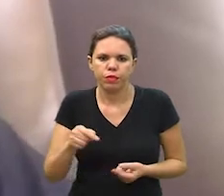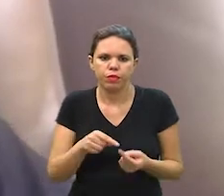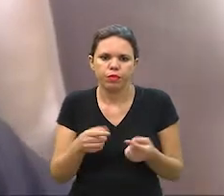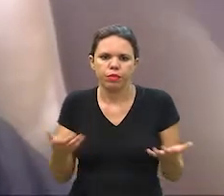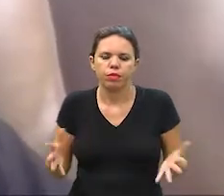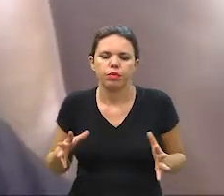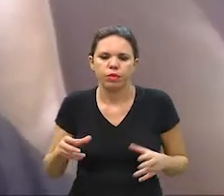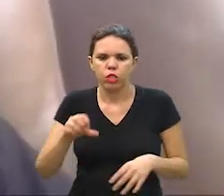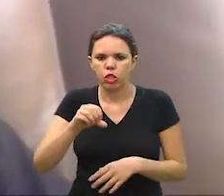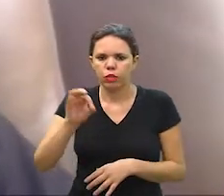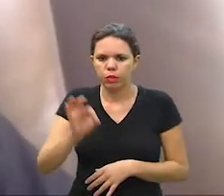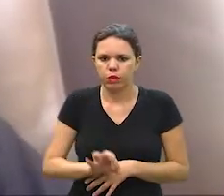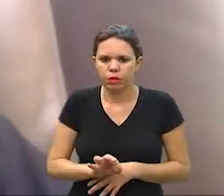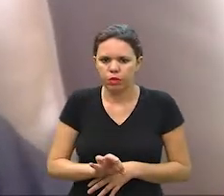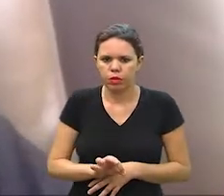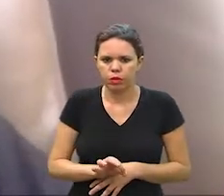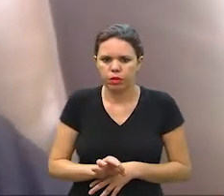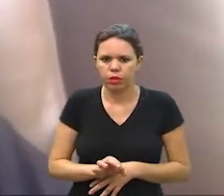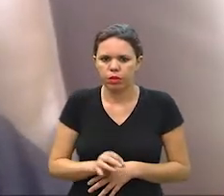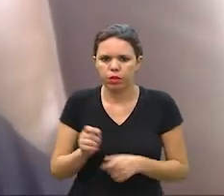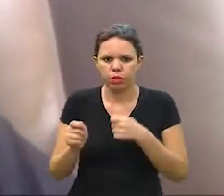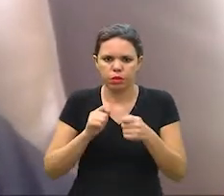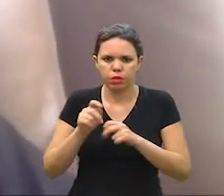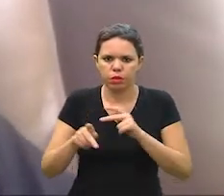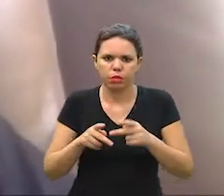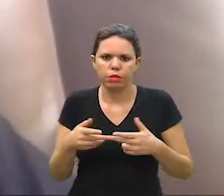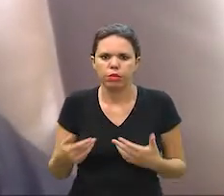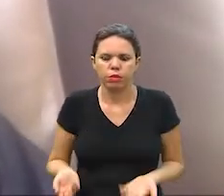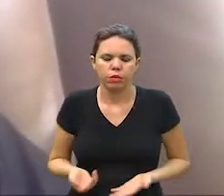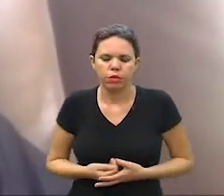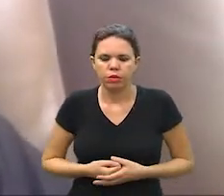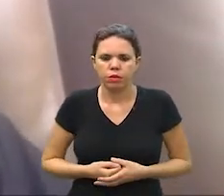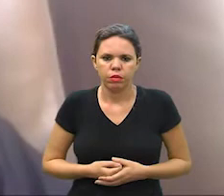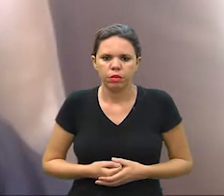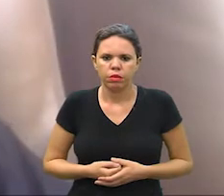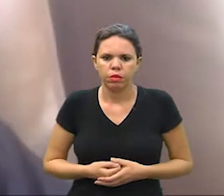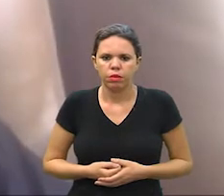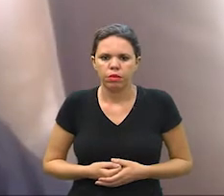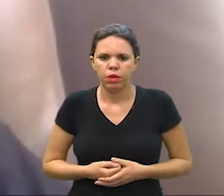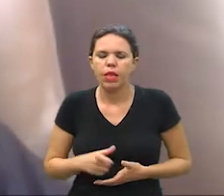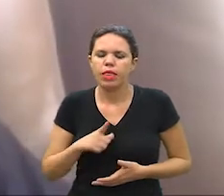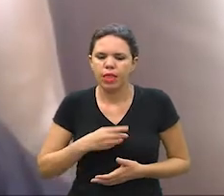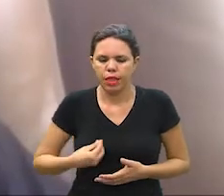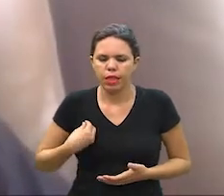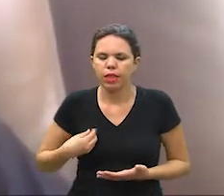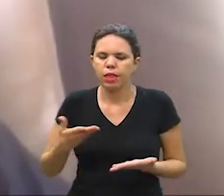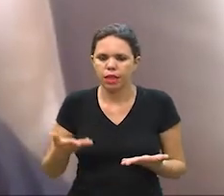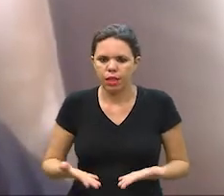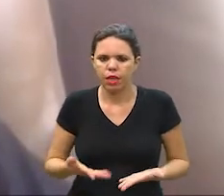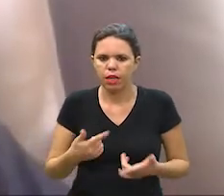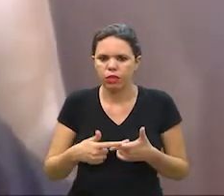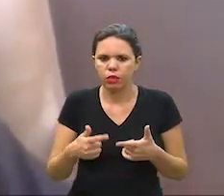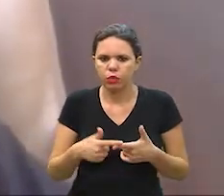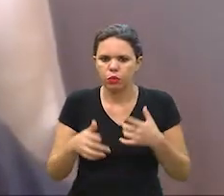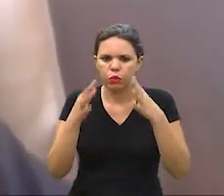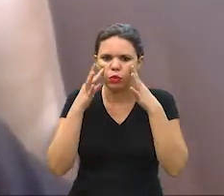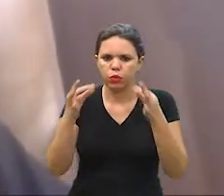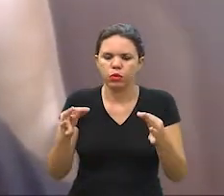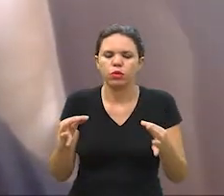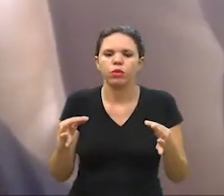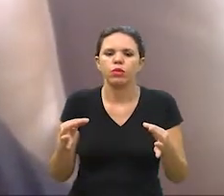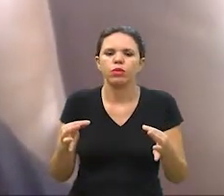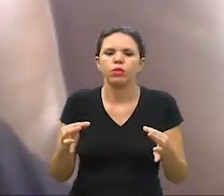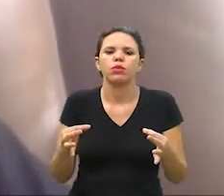apontado por 90% dos entrevistados. Então, existe aí uma questão que chama atenção, uma